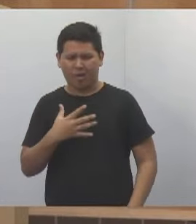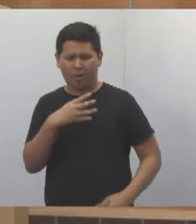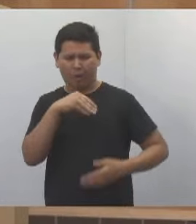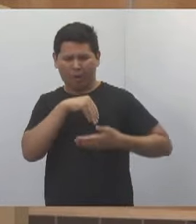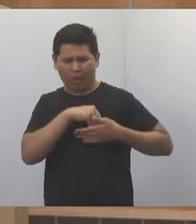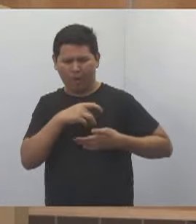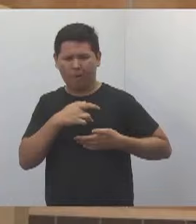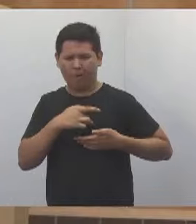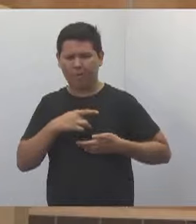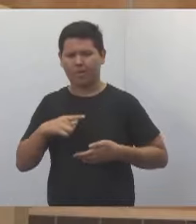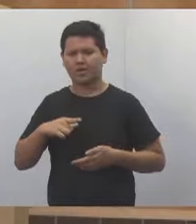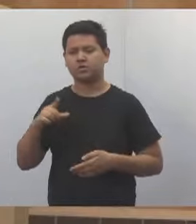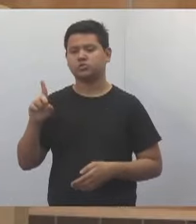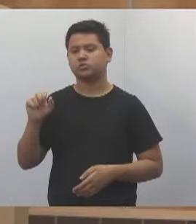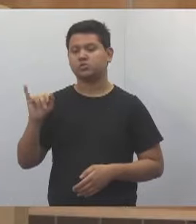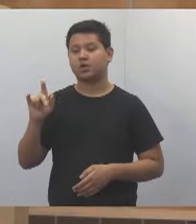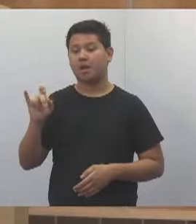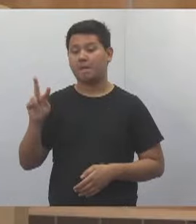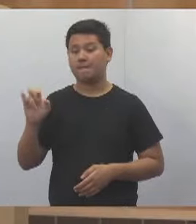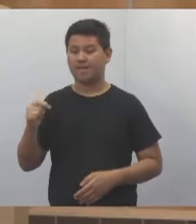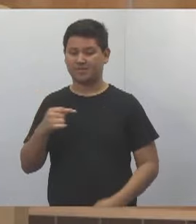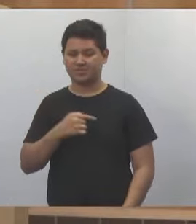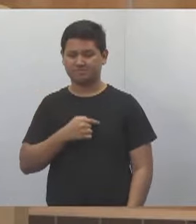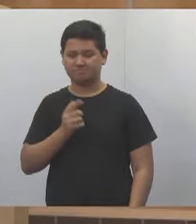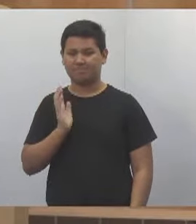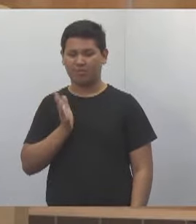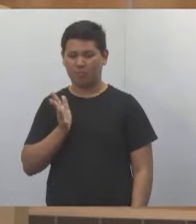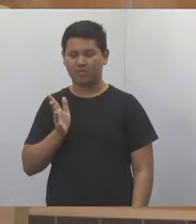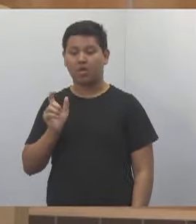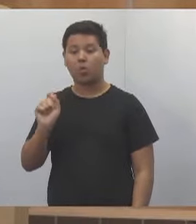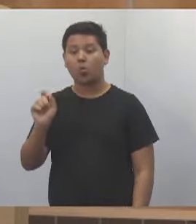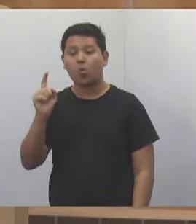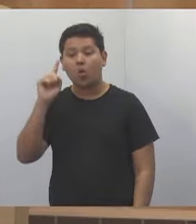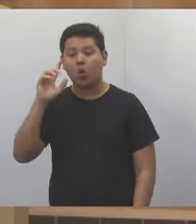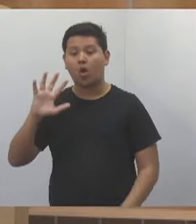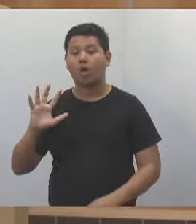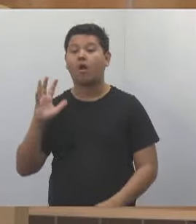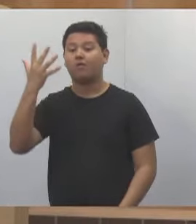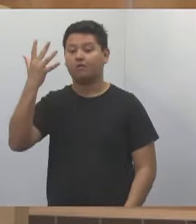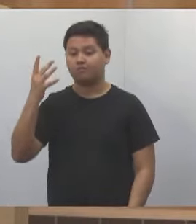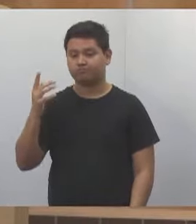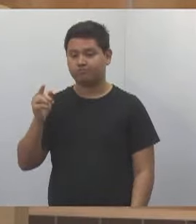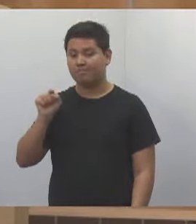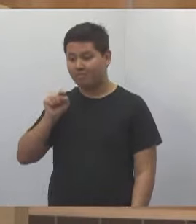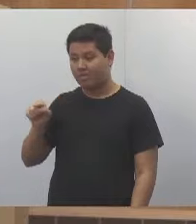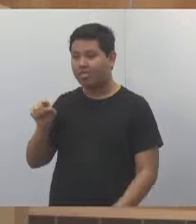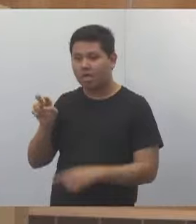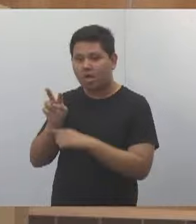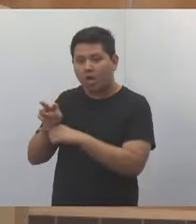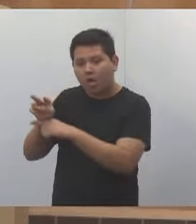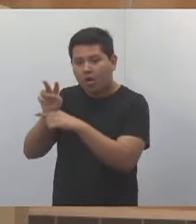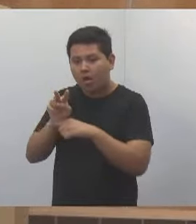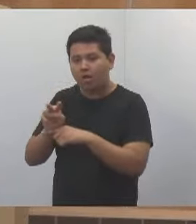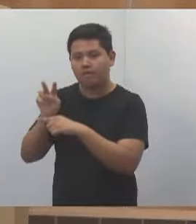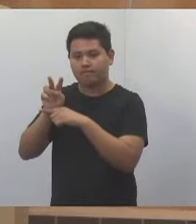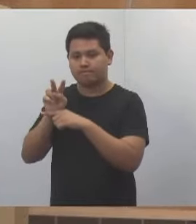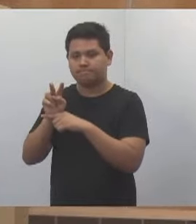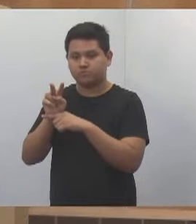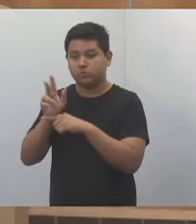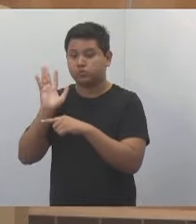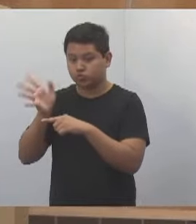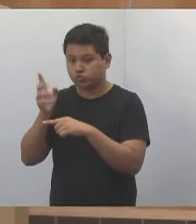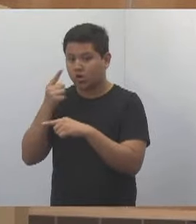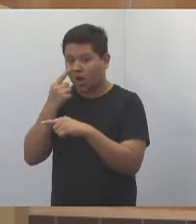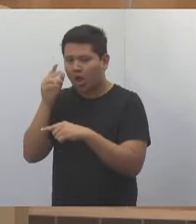decorrência da diabetes, que tinha afetado o pulmão, o coração. Naquela hora, ela estava sendo monitorada a todo